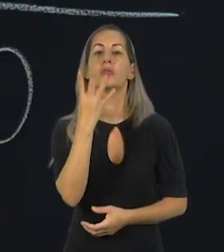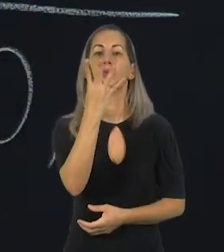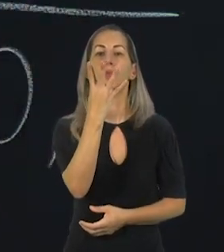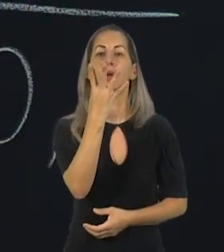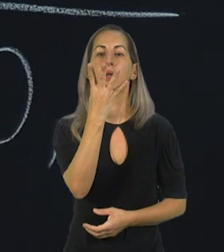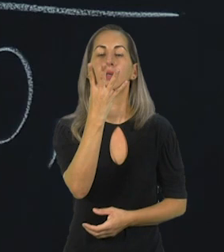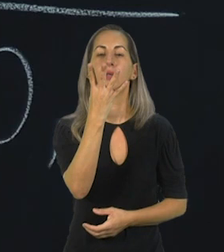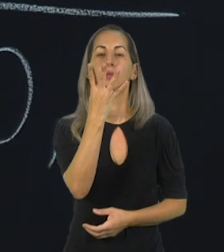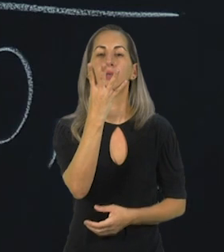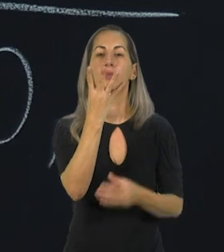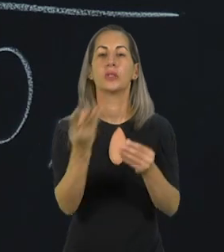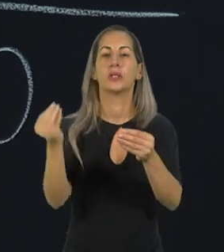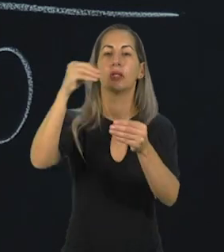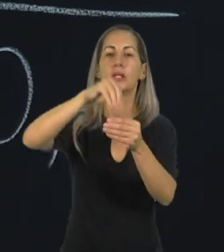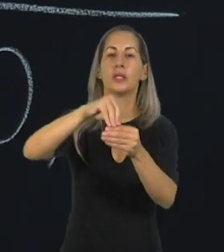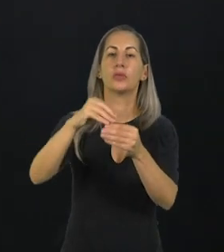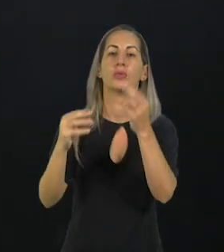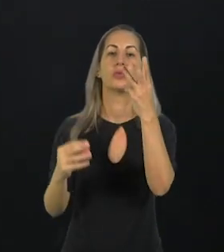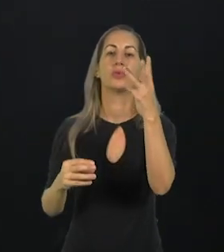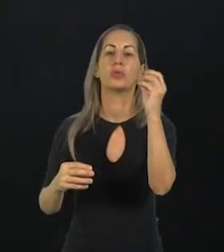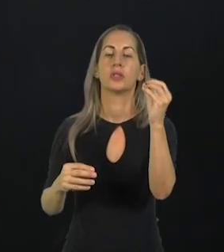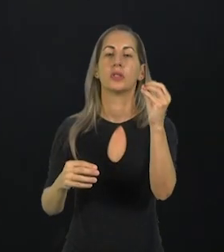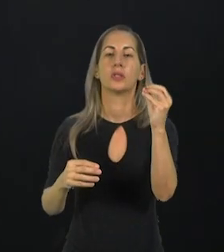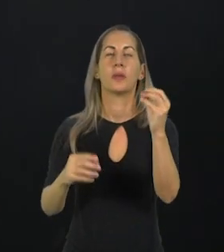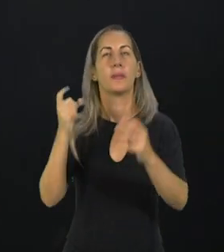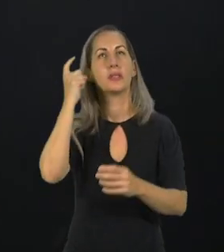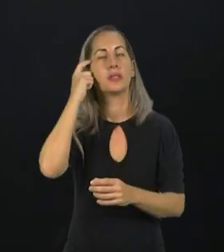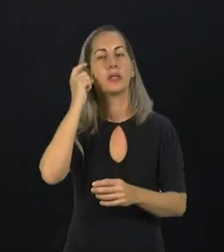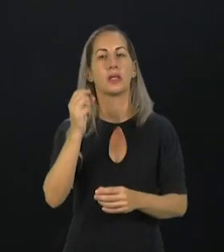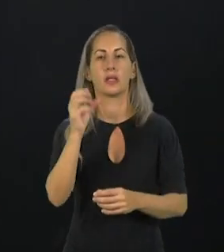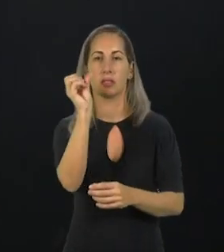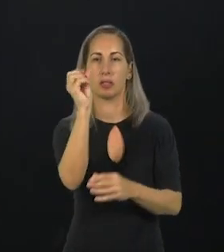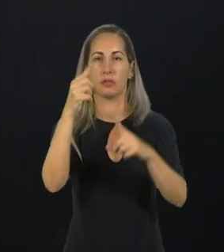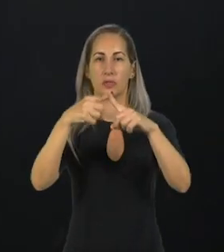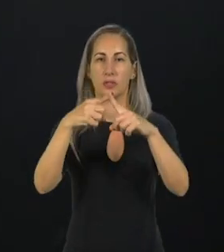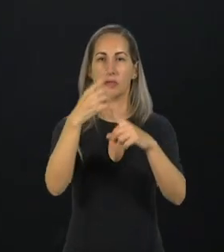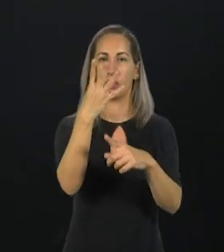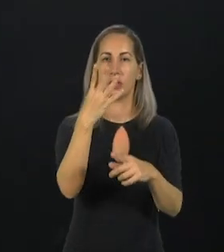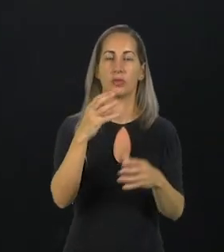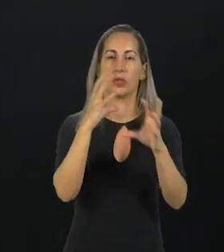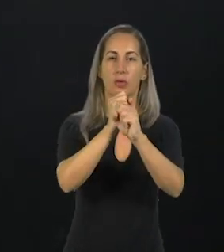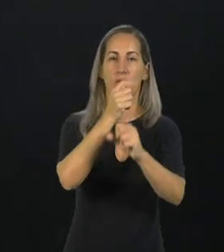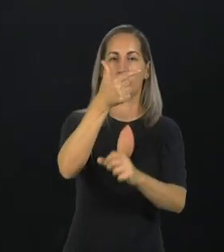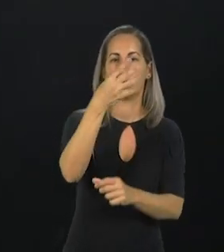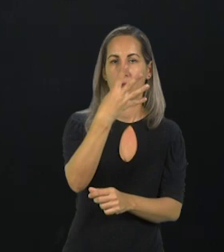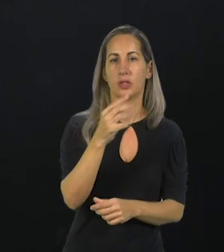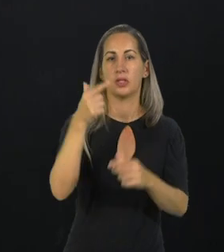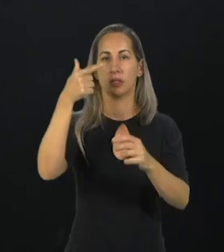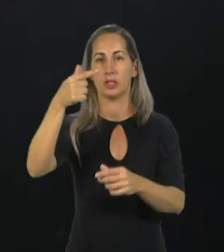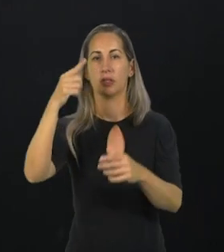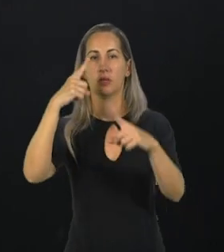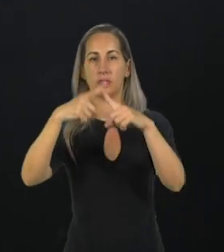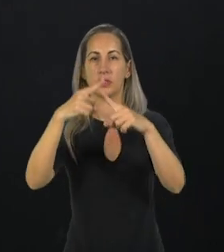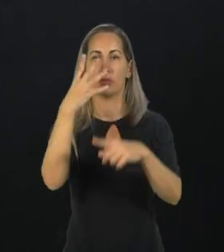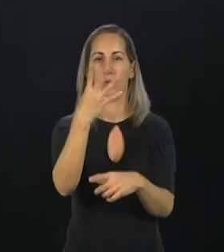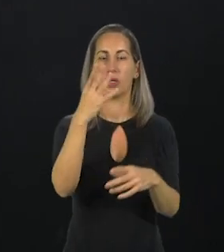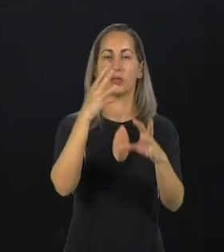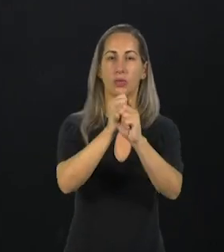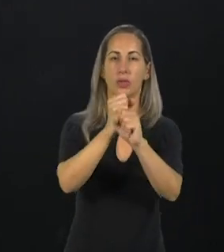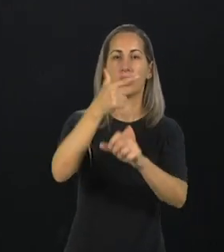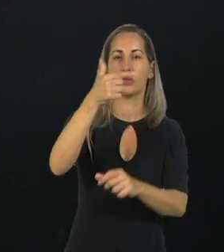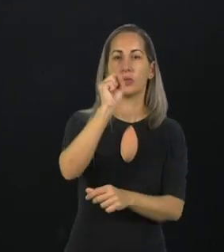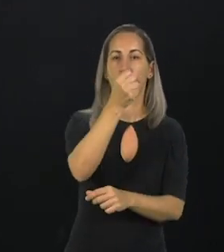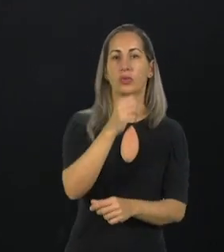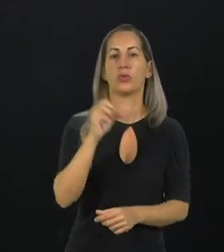no 30? Vamos pensar aqui na multiplicação? Espera aí. 6 vezes 4 é 24, 7 vezes 4 é